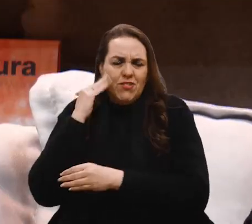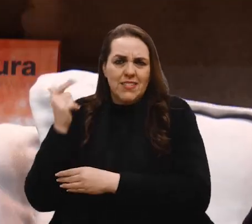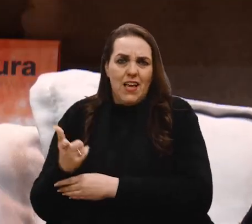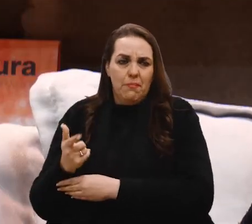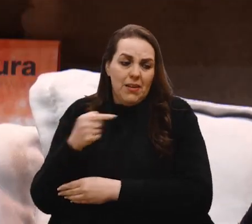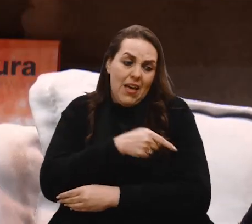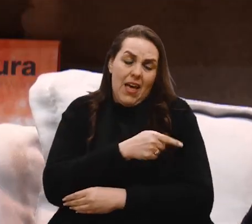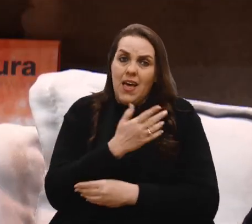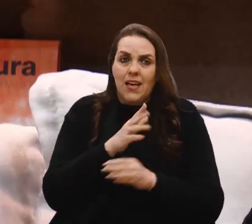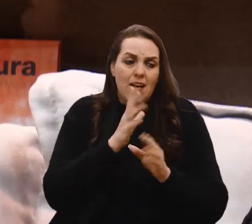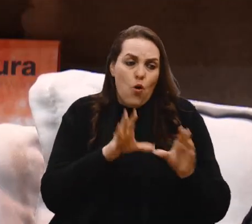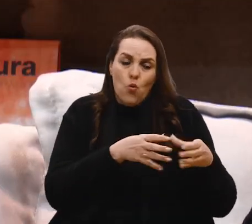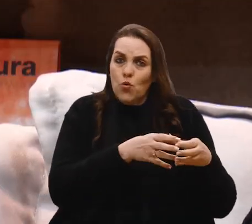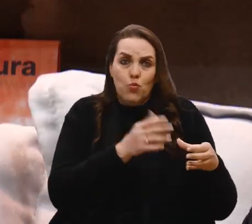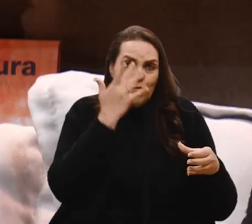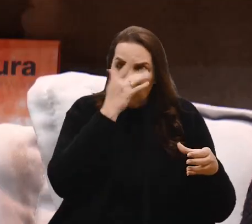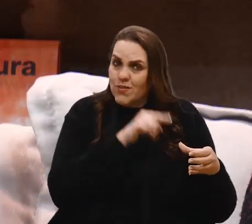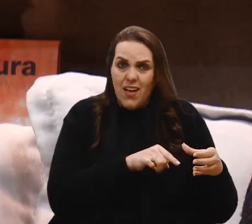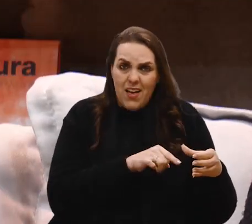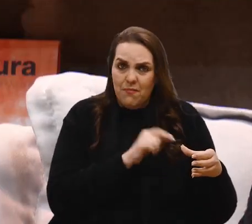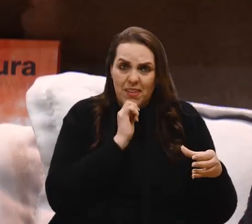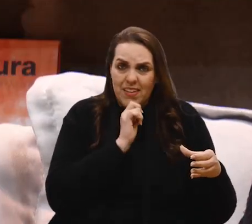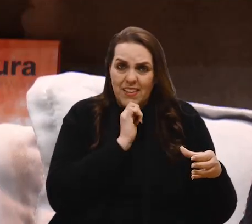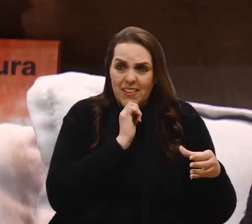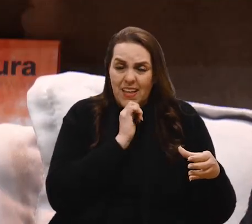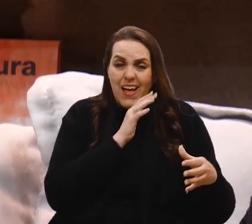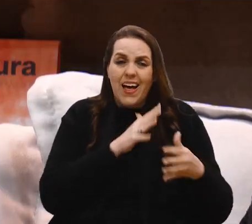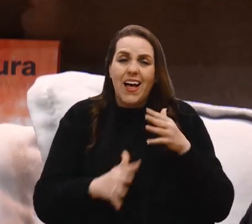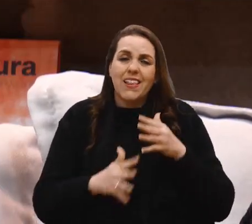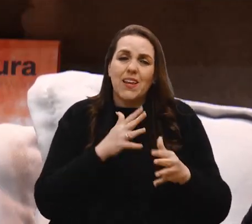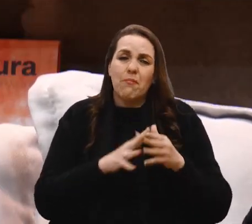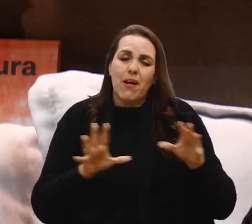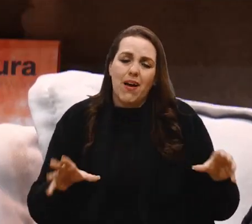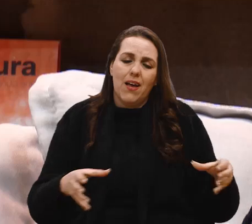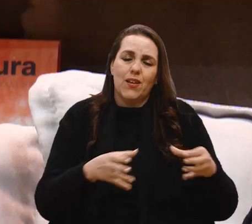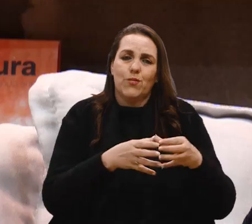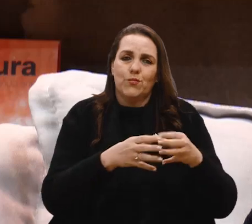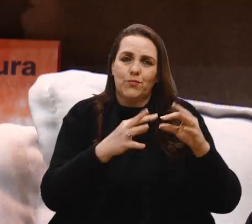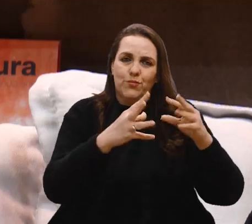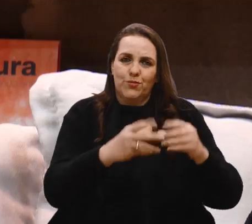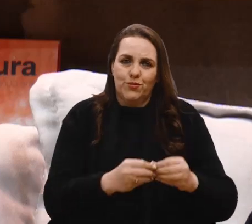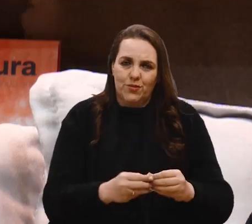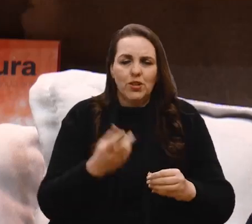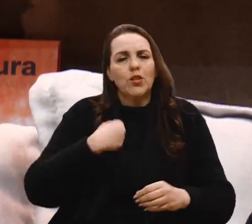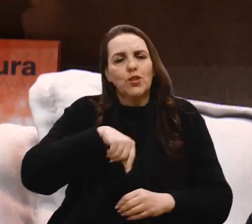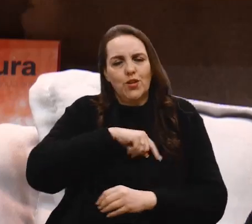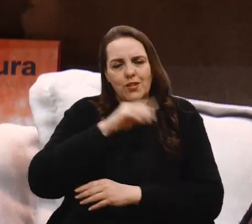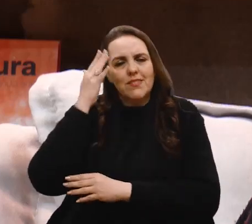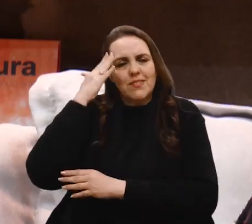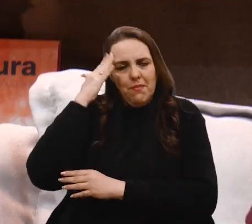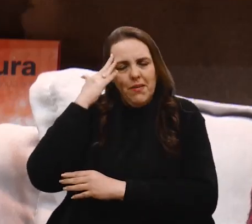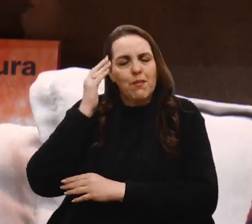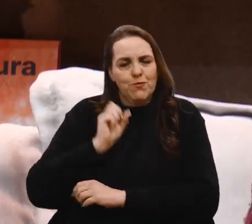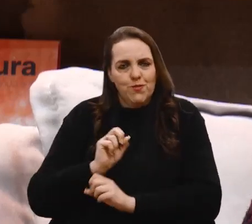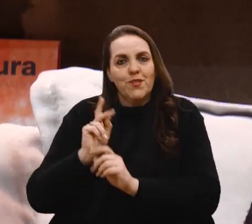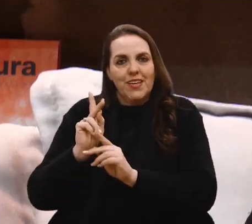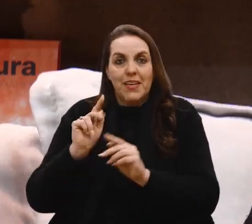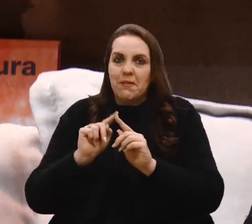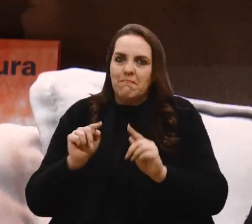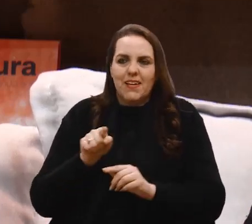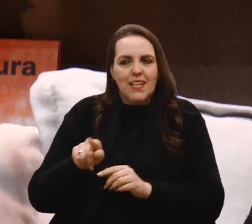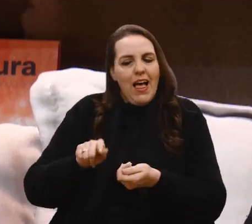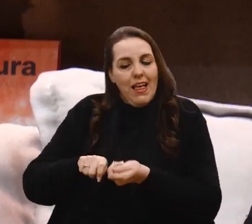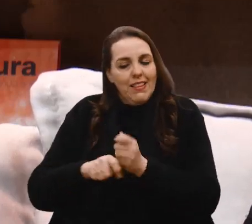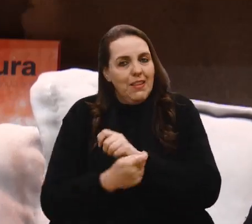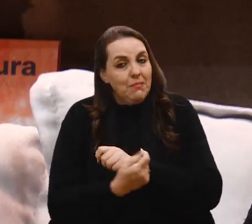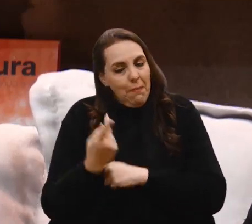o que fazer, ele inventava. Só que isso atrapalha a turma, né? E a gente entende sobre isso, mas tinham que